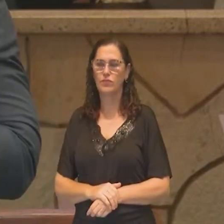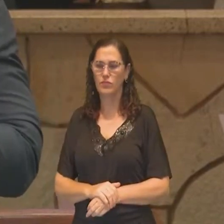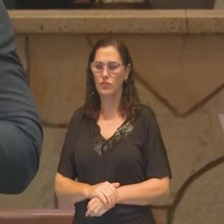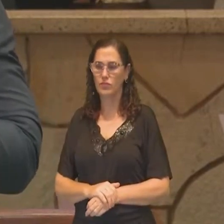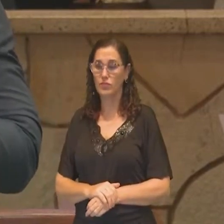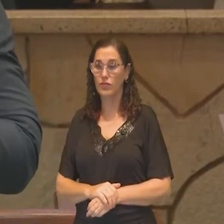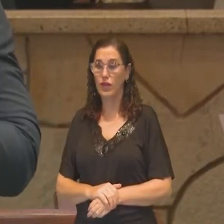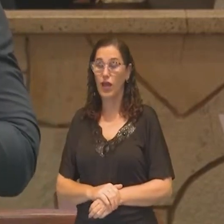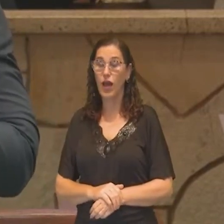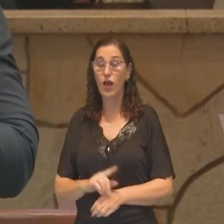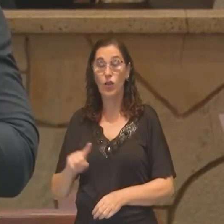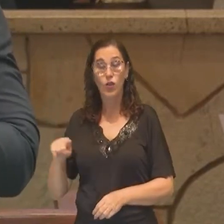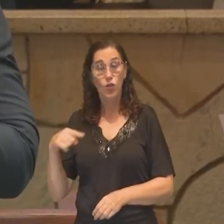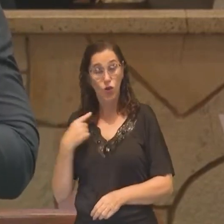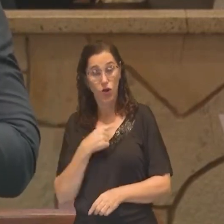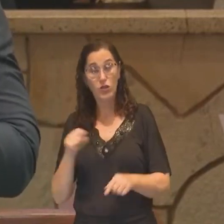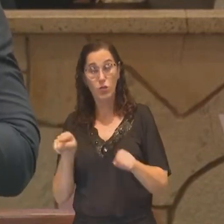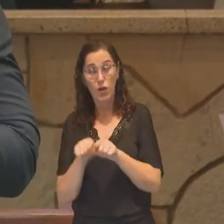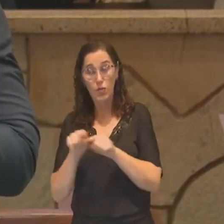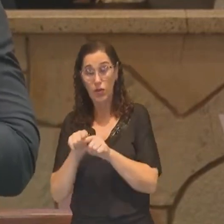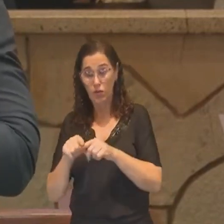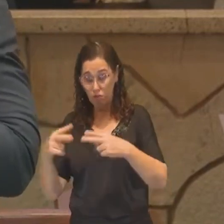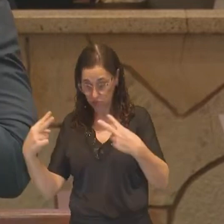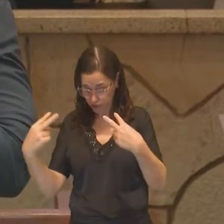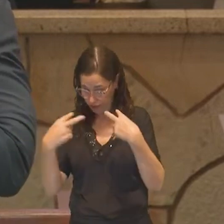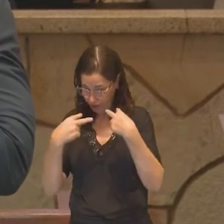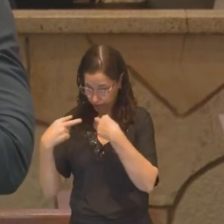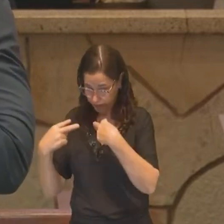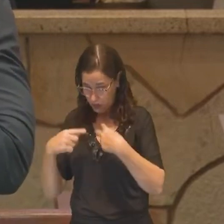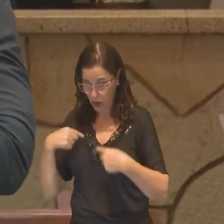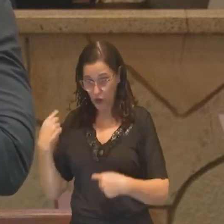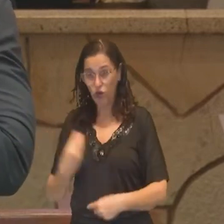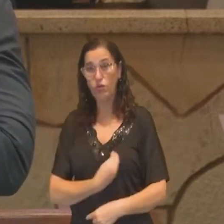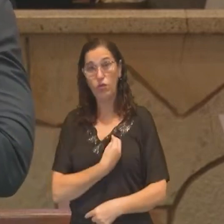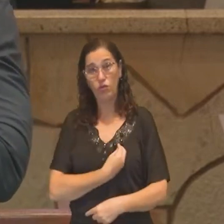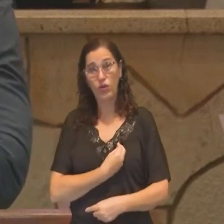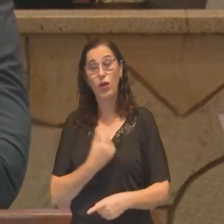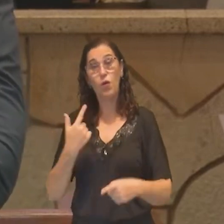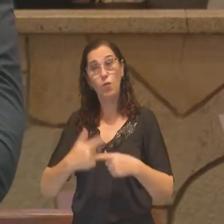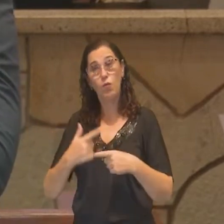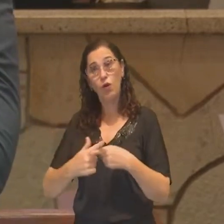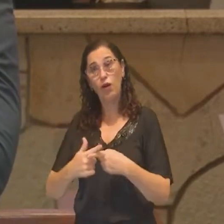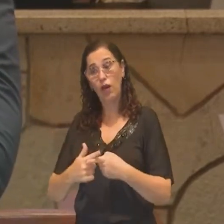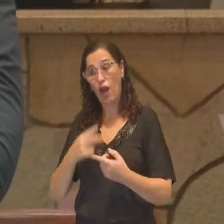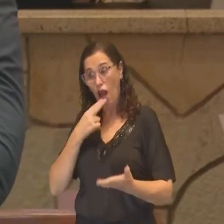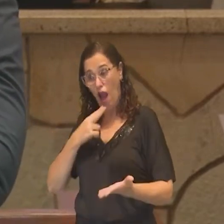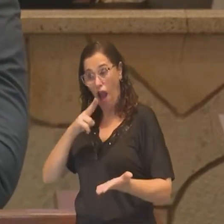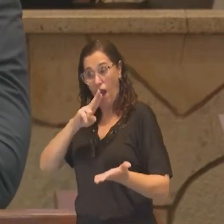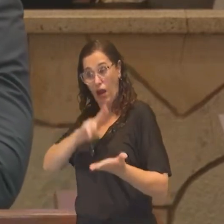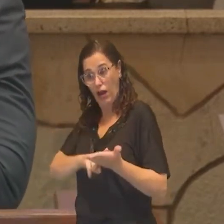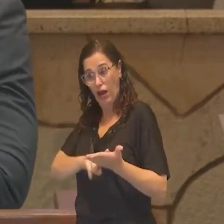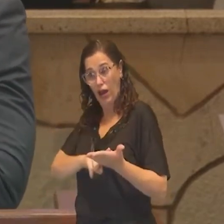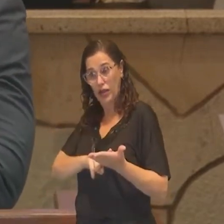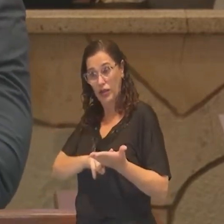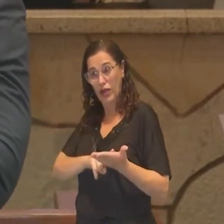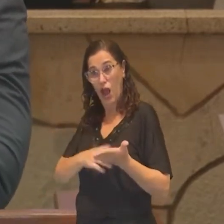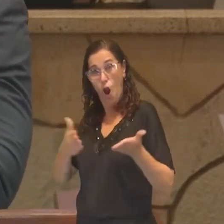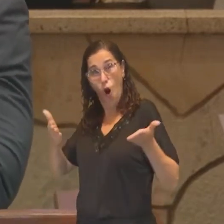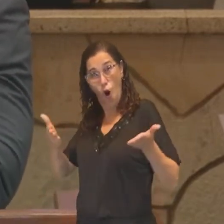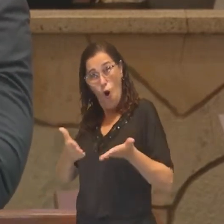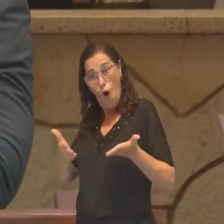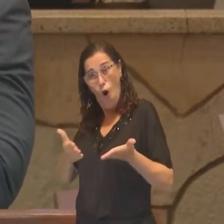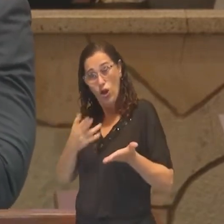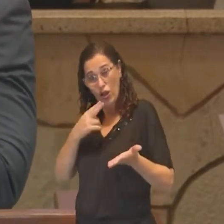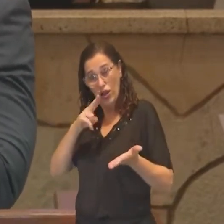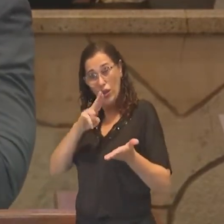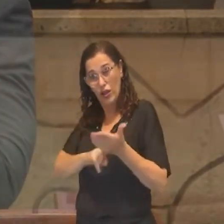Mas também podemos olhar para a nossa vida, porque as cartas, ou especificamente hoje, essa